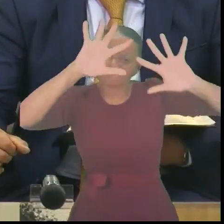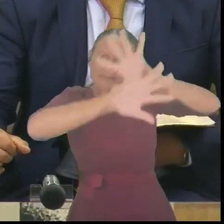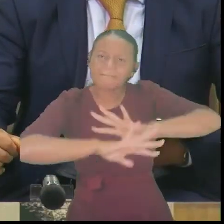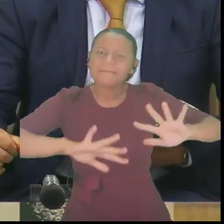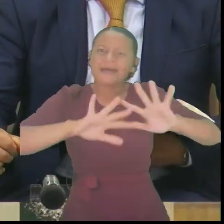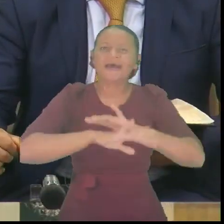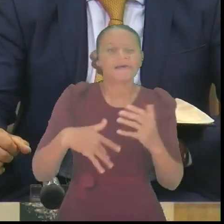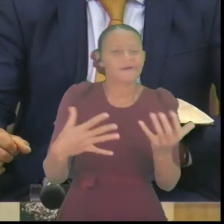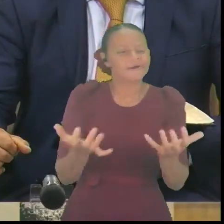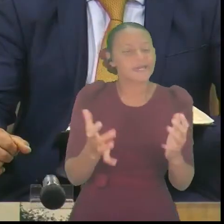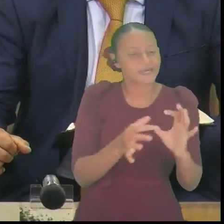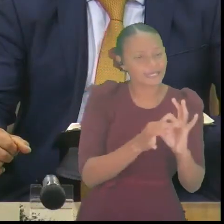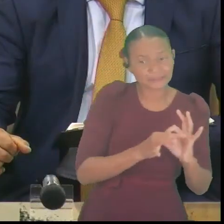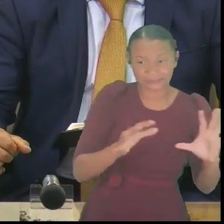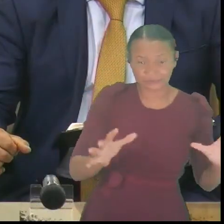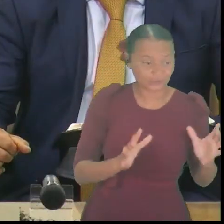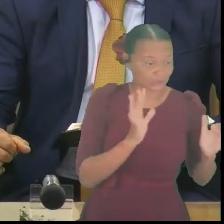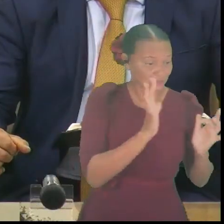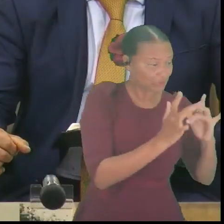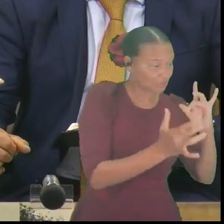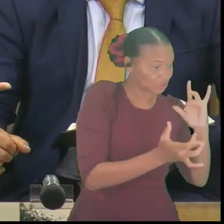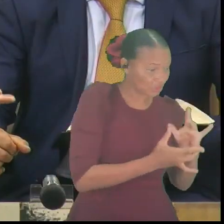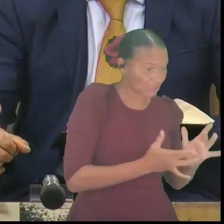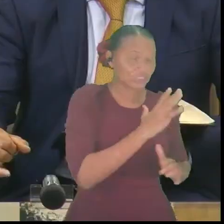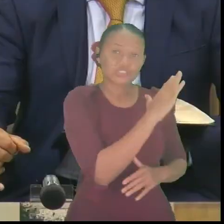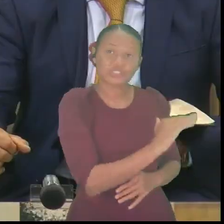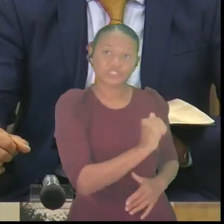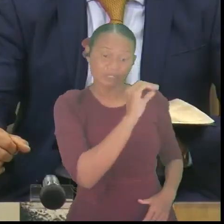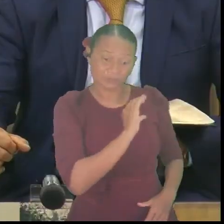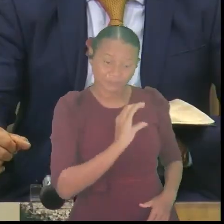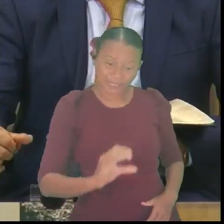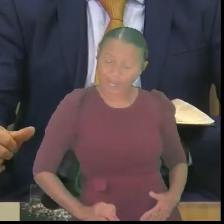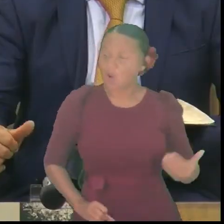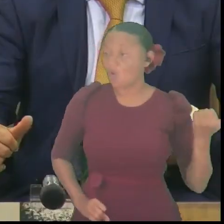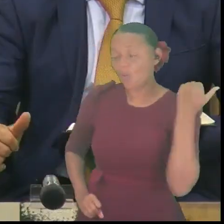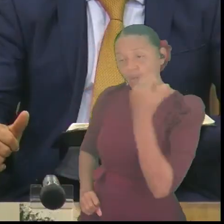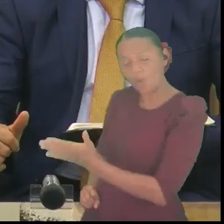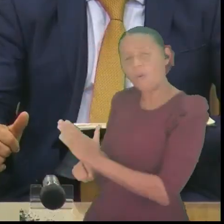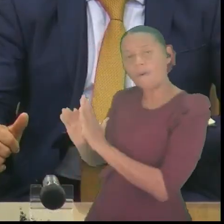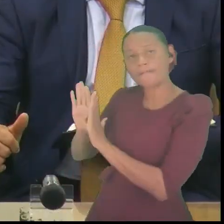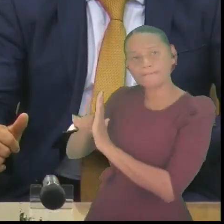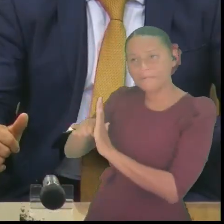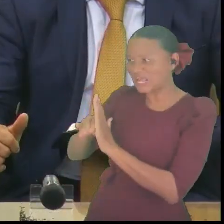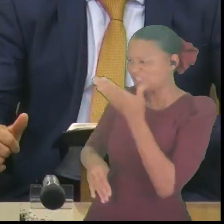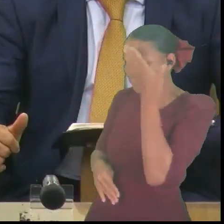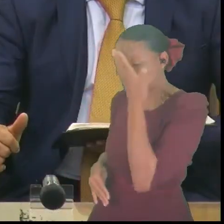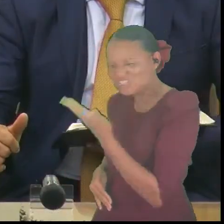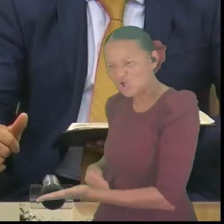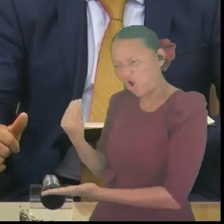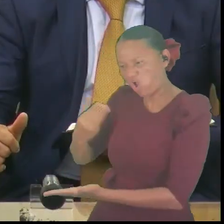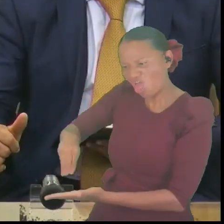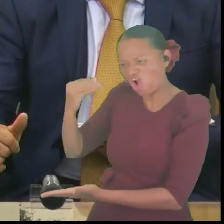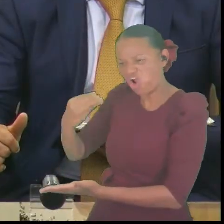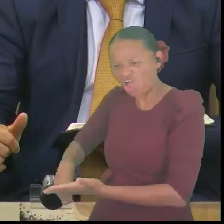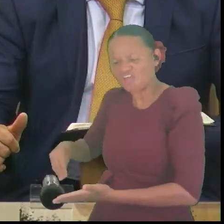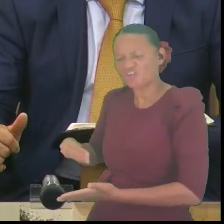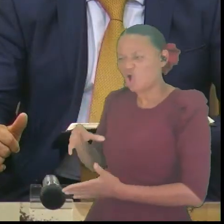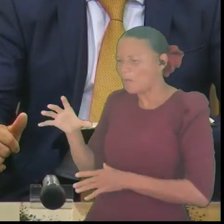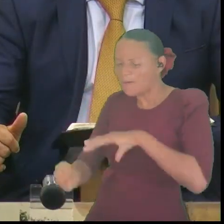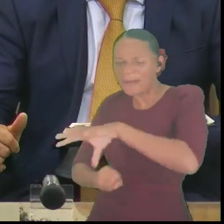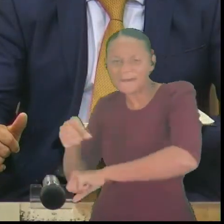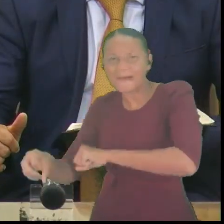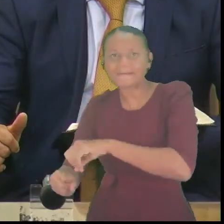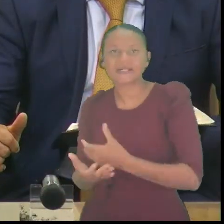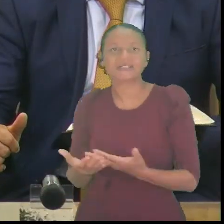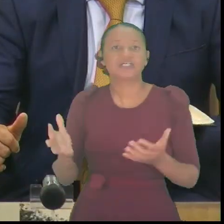quem quereis que eu vos solte? A Jesus chamado o Cristo, ou a Barrabás, esse ladrão e salteador? Jesus mesmo